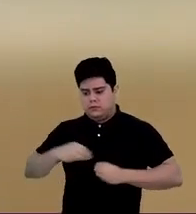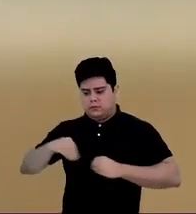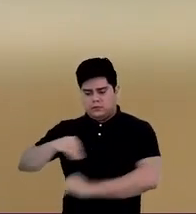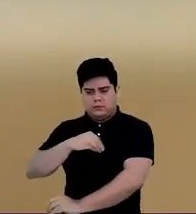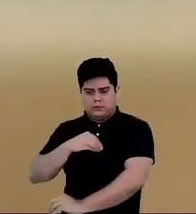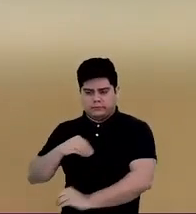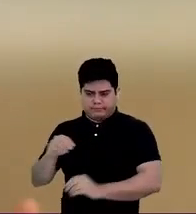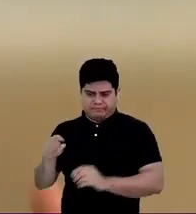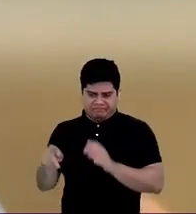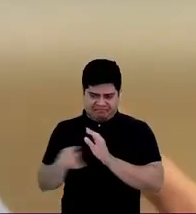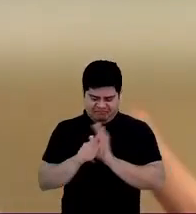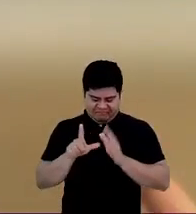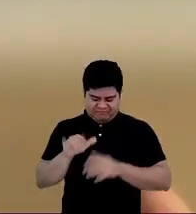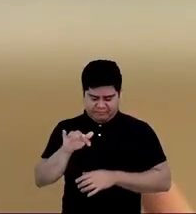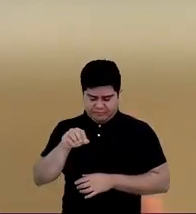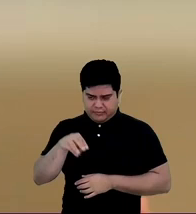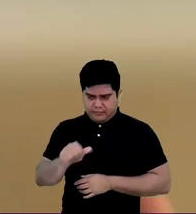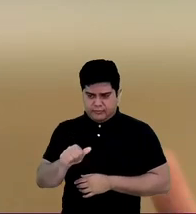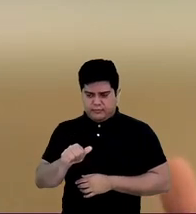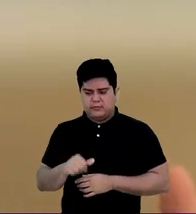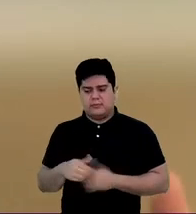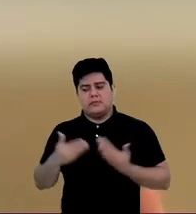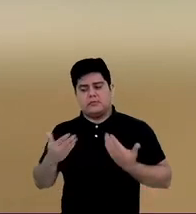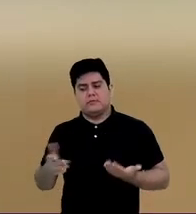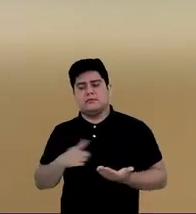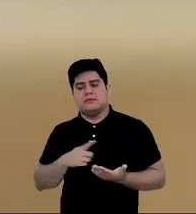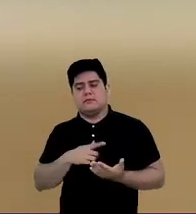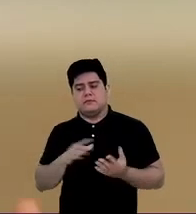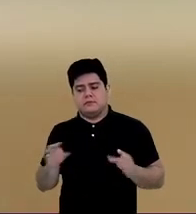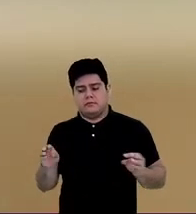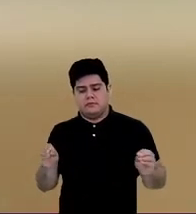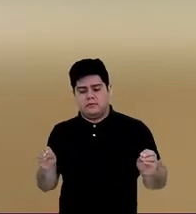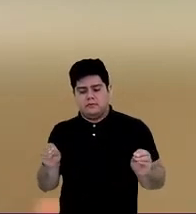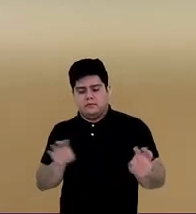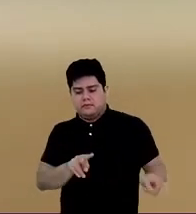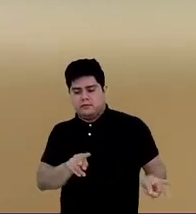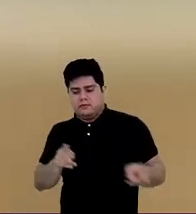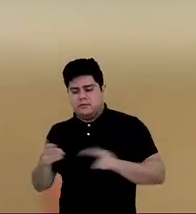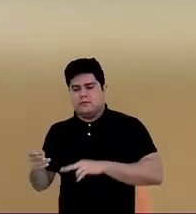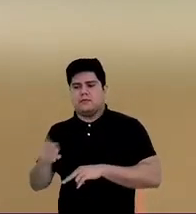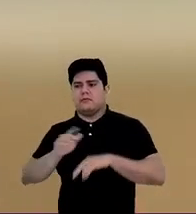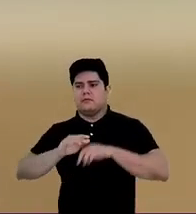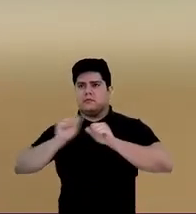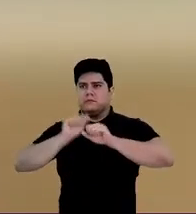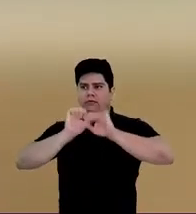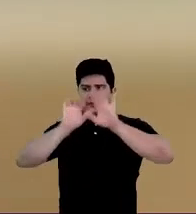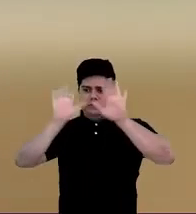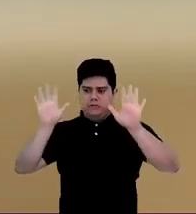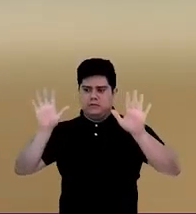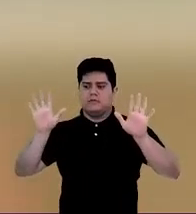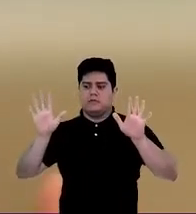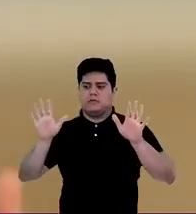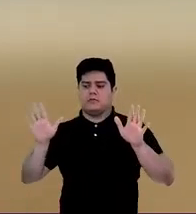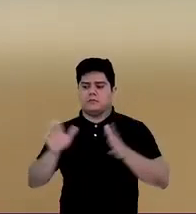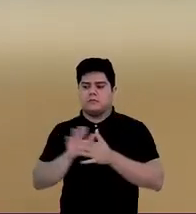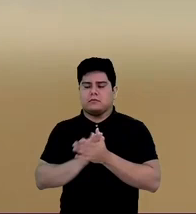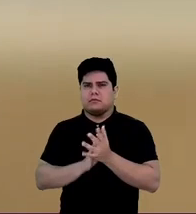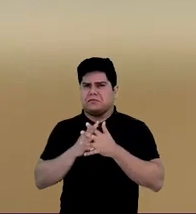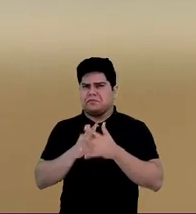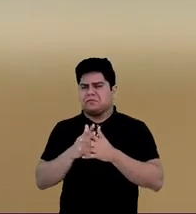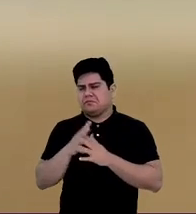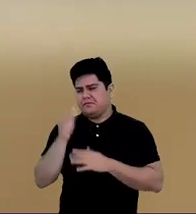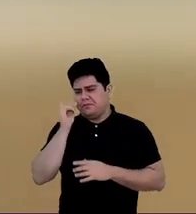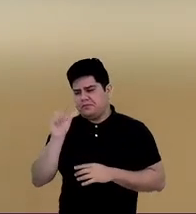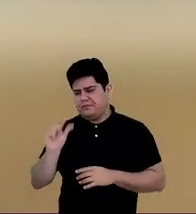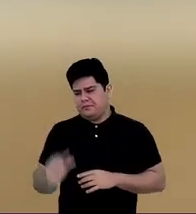para linfoma. Então, essa transição fica um pouco mais clara e um pouco menos confusa,